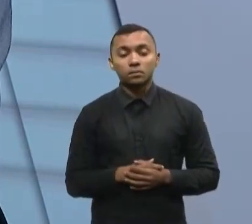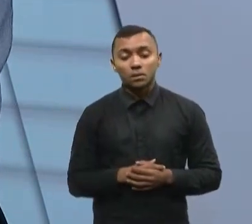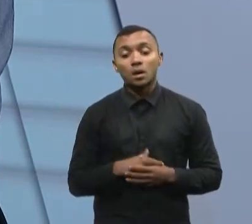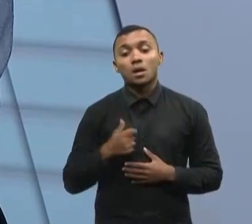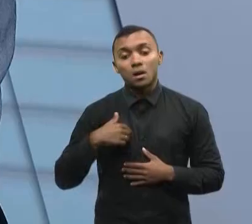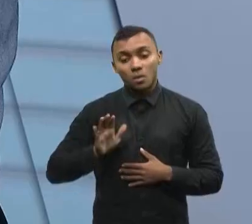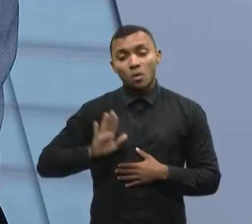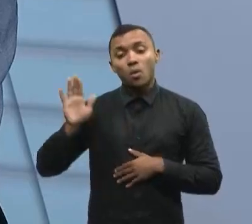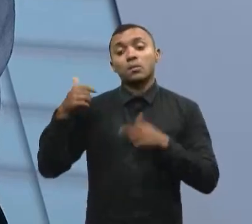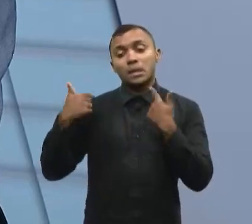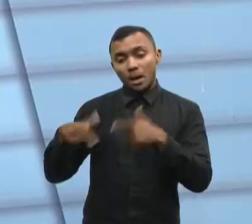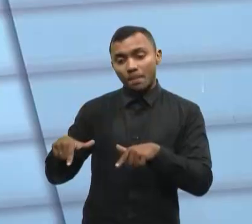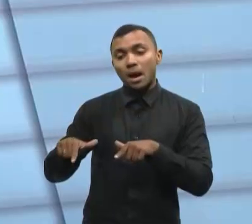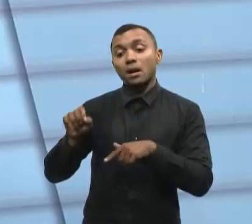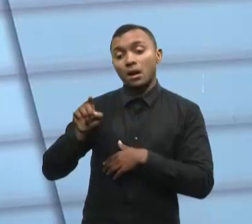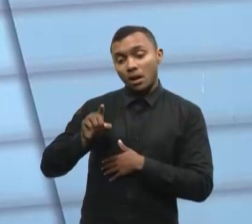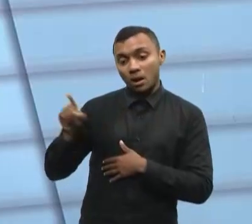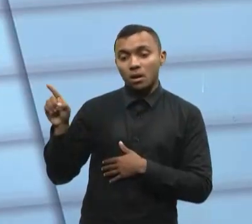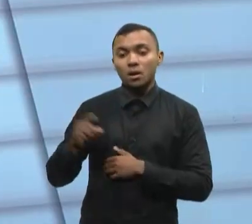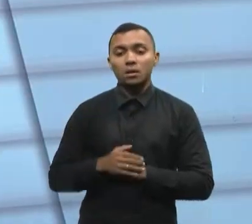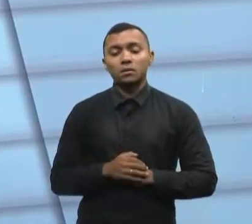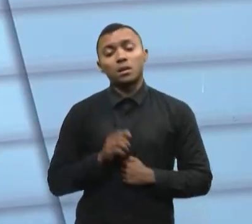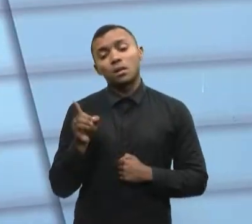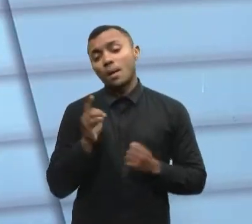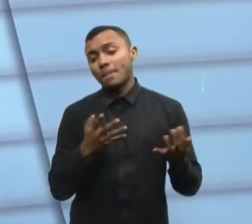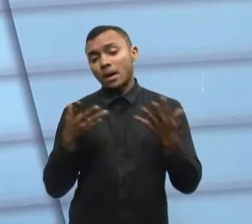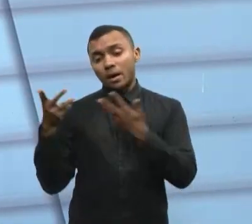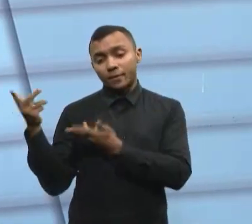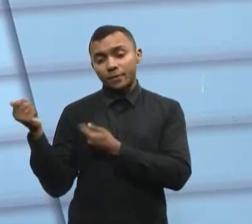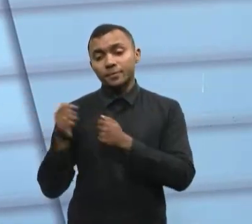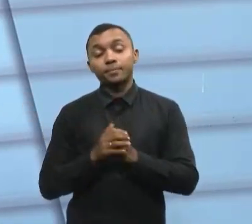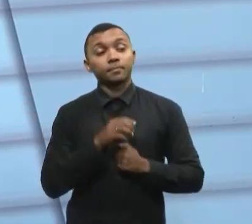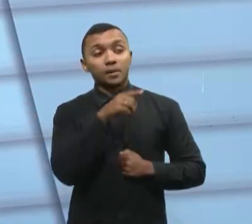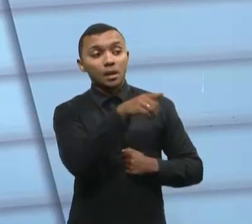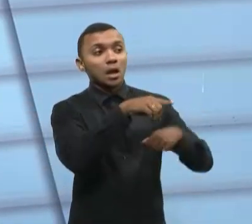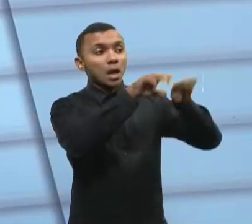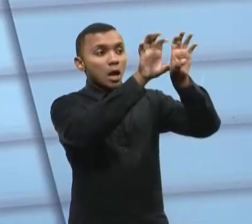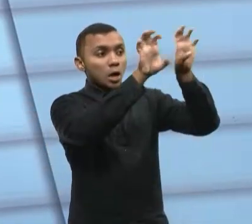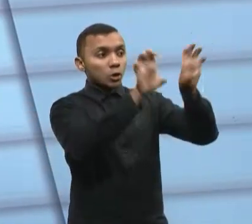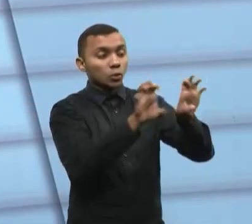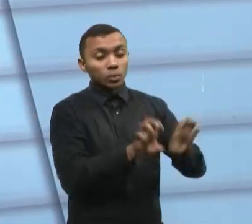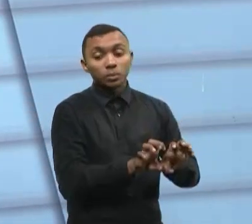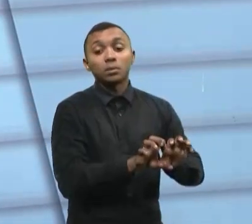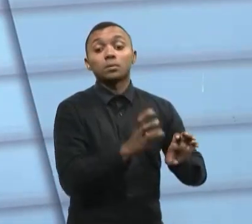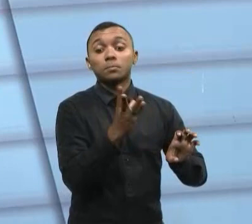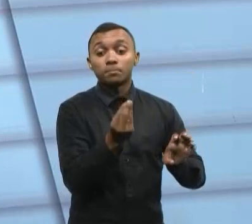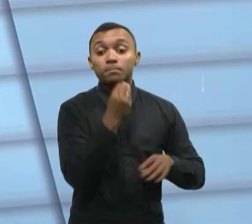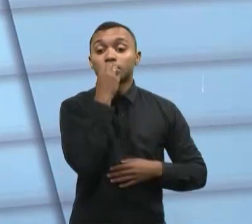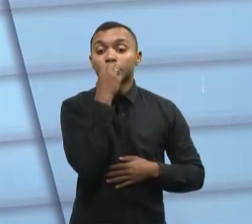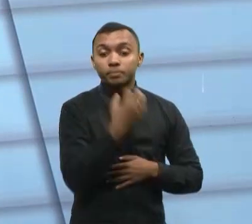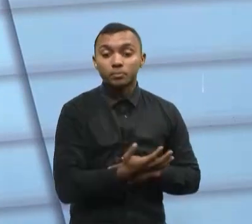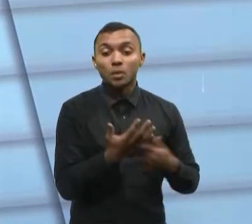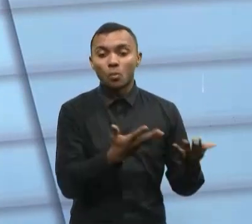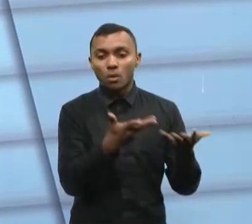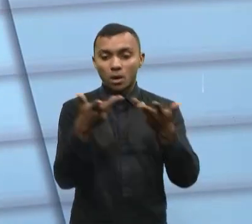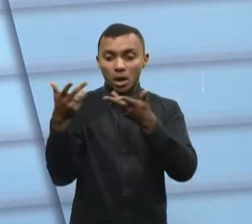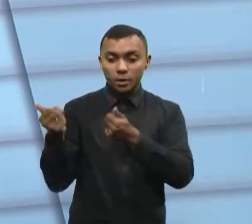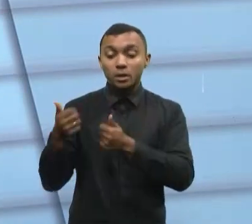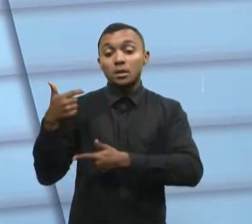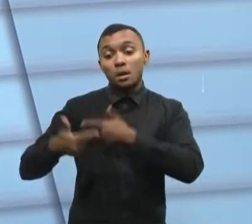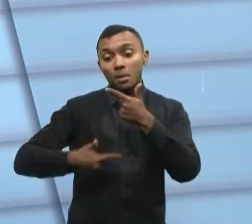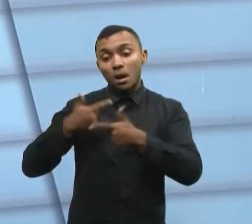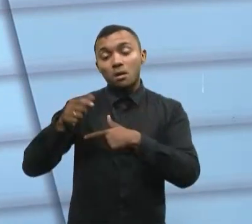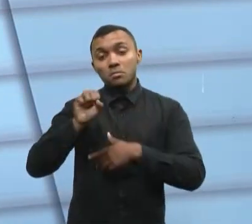Eu atendo no IPRED. Você atende no IPRED. Lá é espetacular o que eles fazem lá. Então, a estrutura lá, realmente, a gente tem de muita qualidade. É um serviço de... Quem não